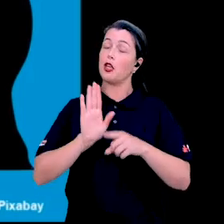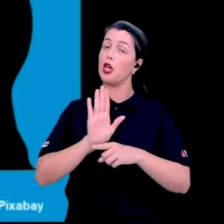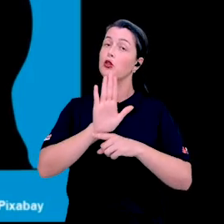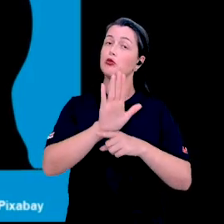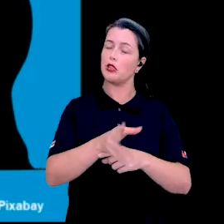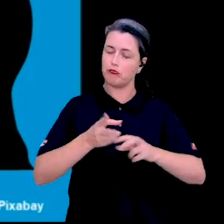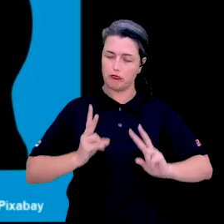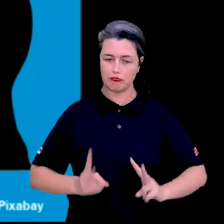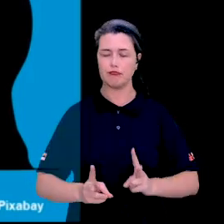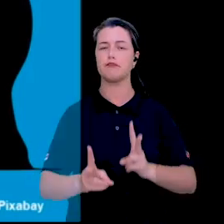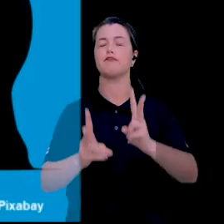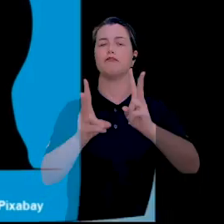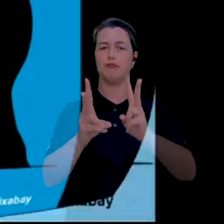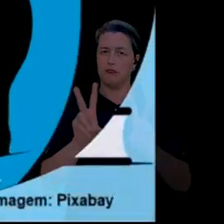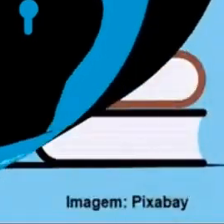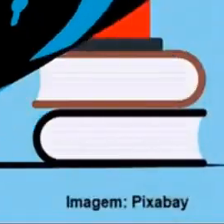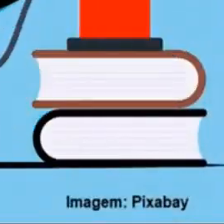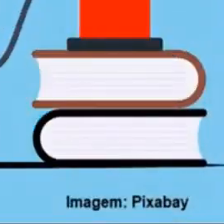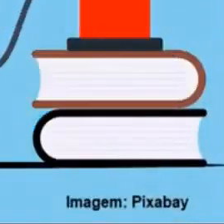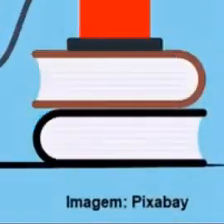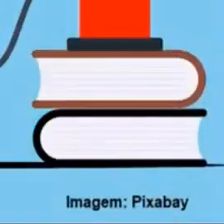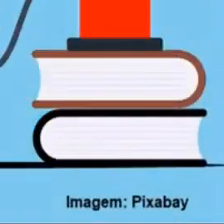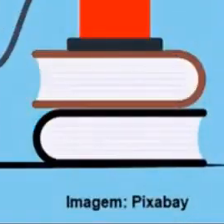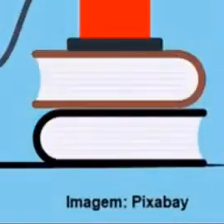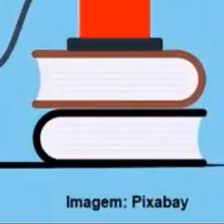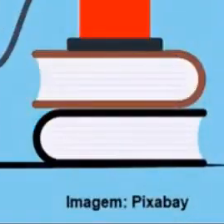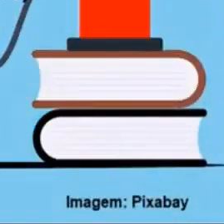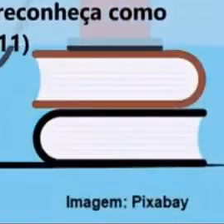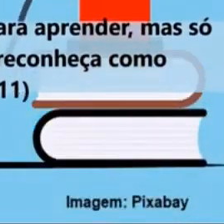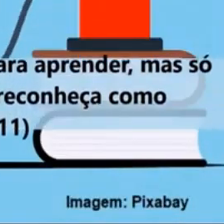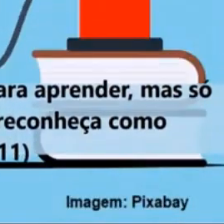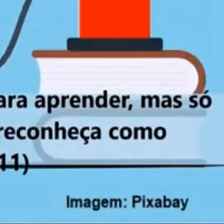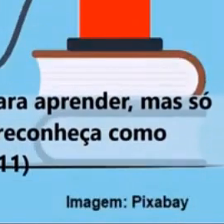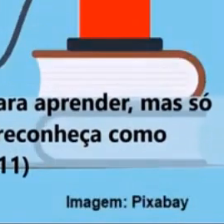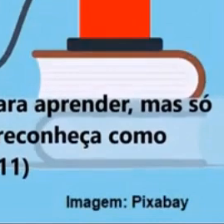na continuidade deste conteúdo.